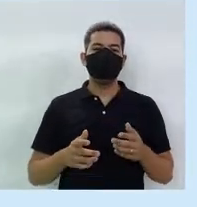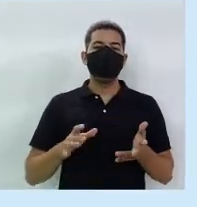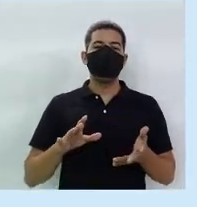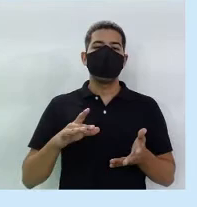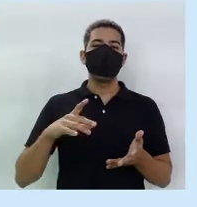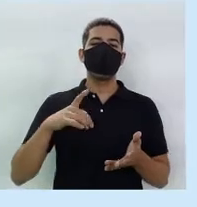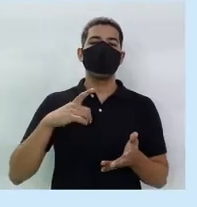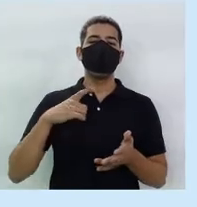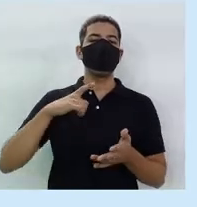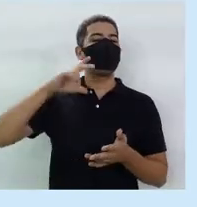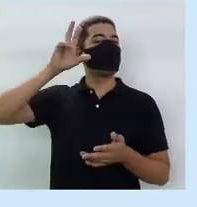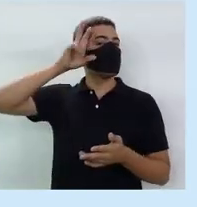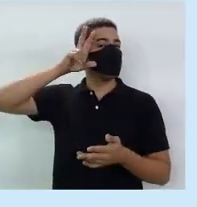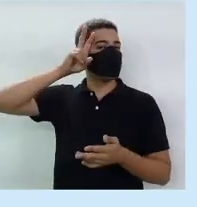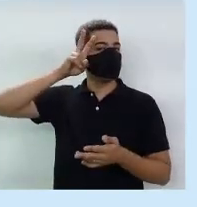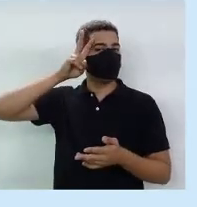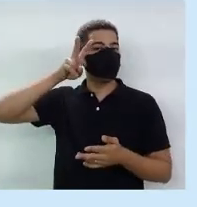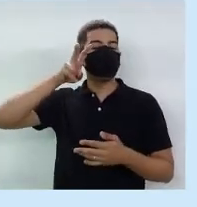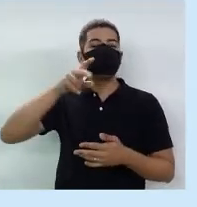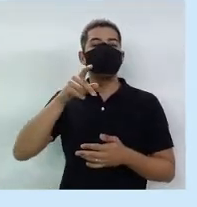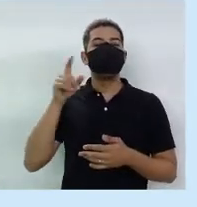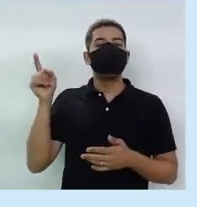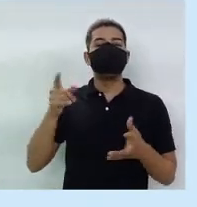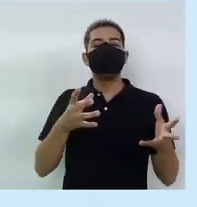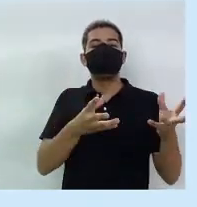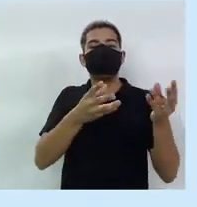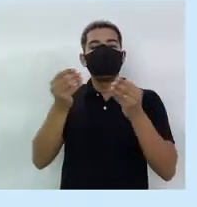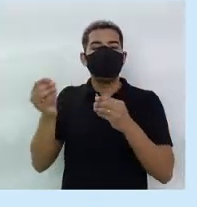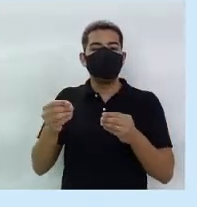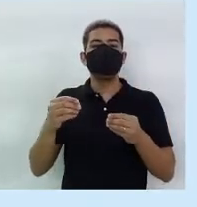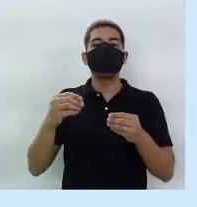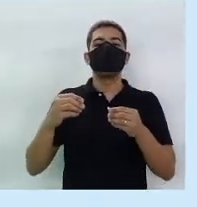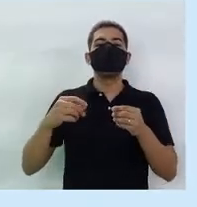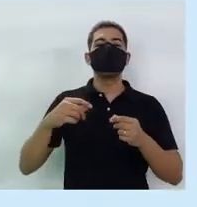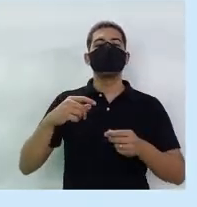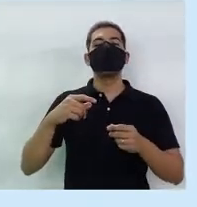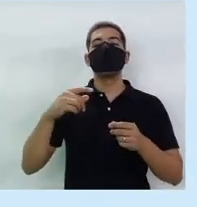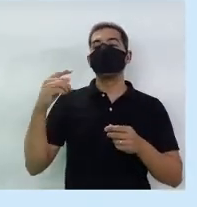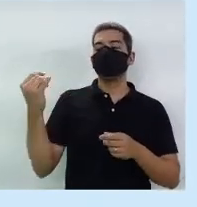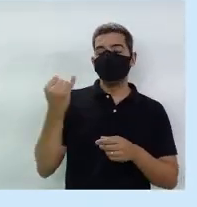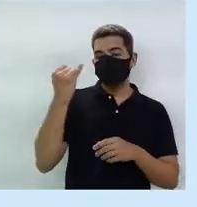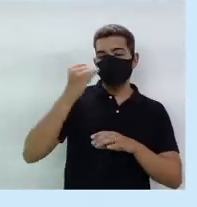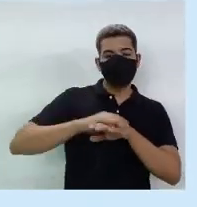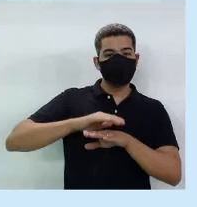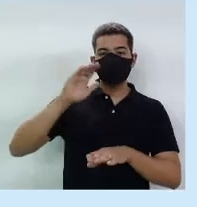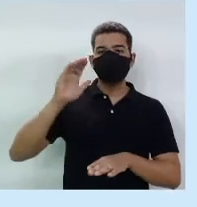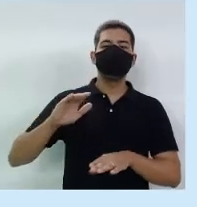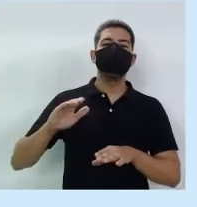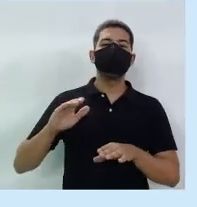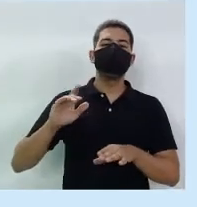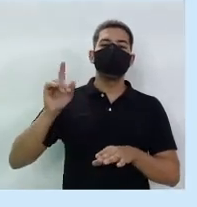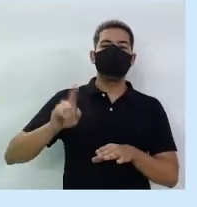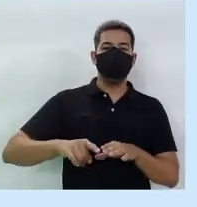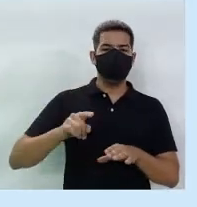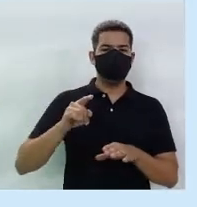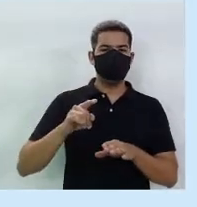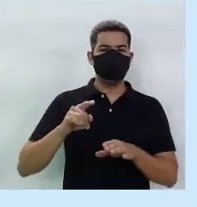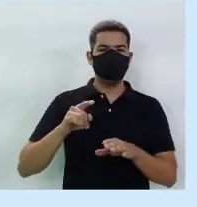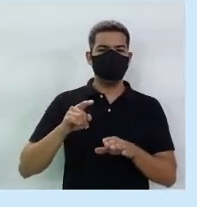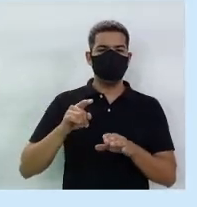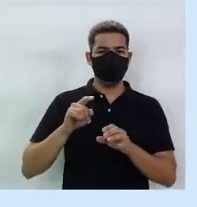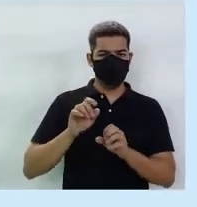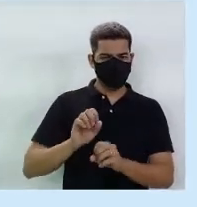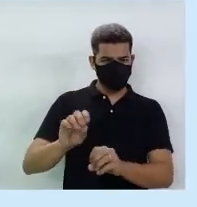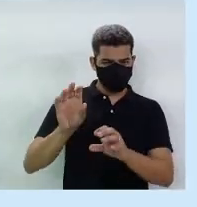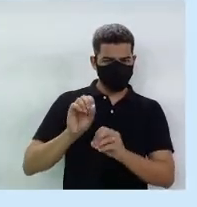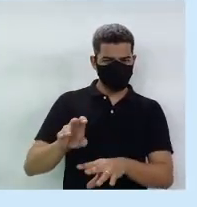seguinte, lembrem-se de que muitas vezes o mais importante do texto não é o dito, e sim o